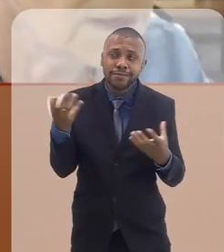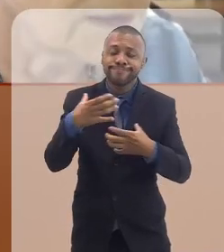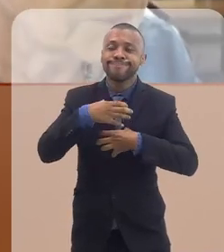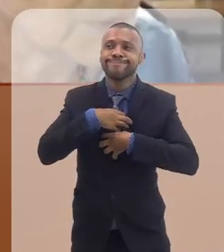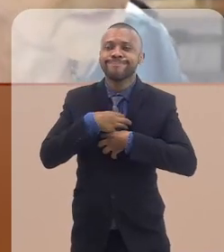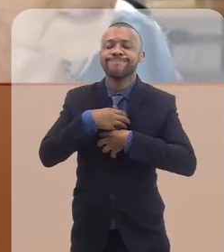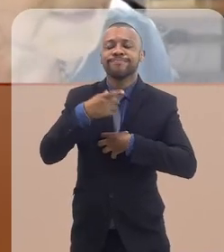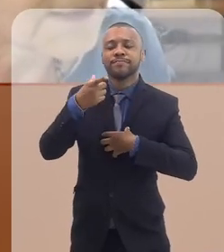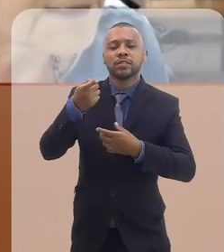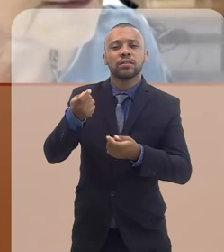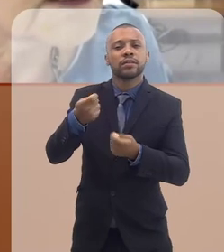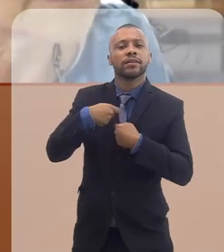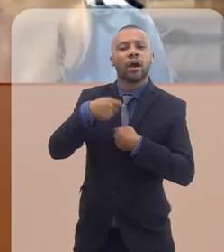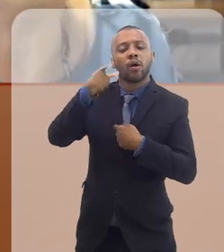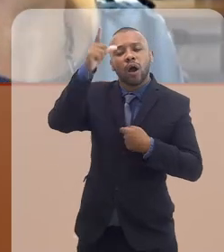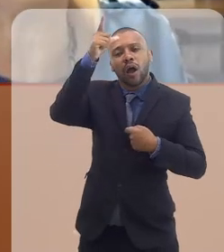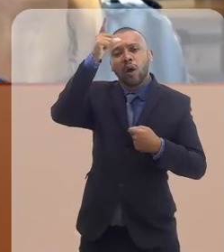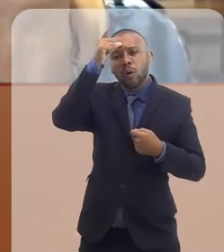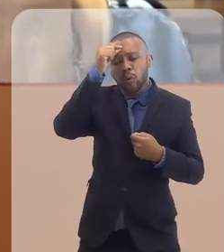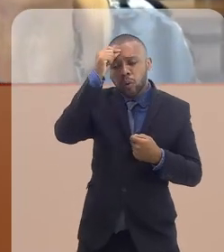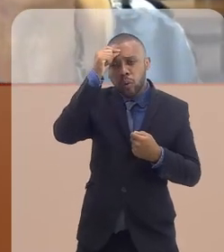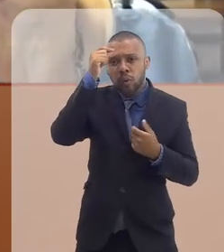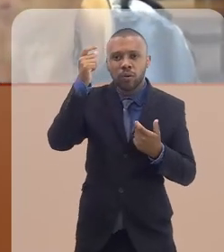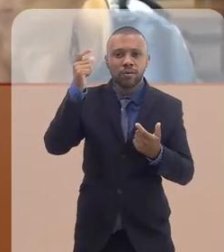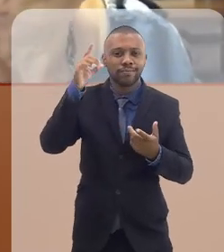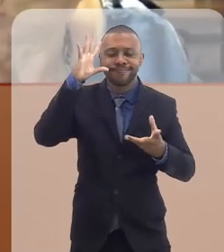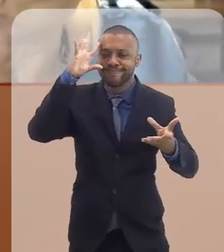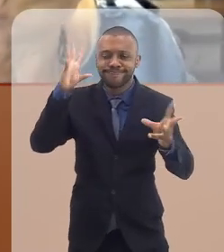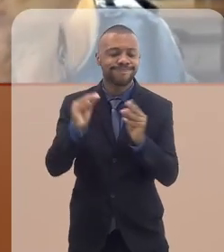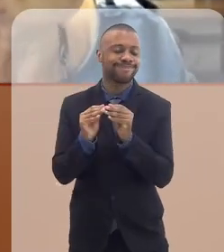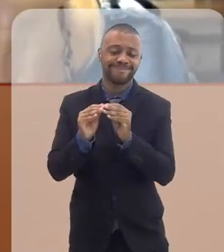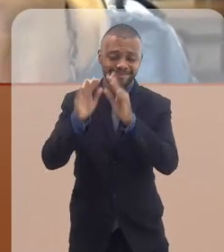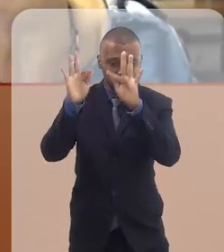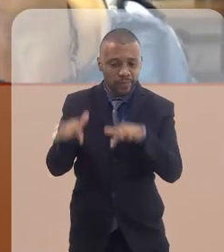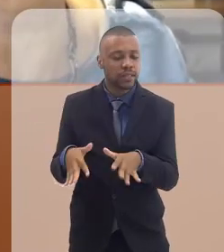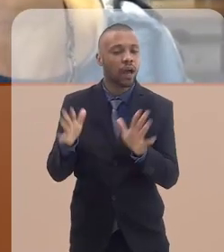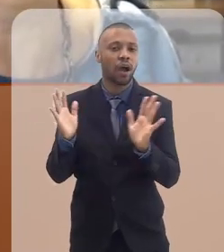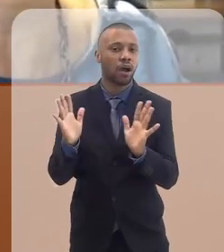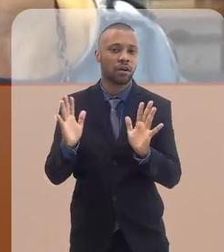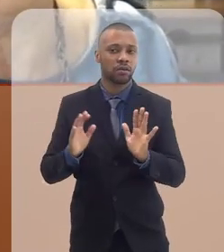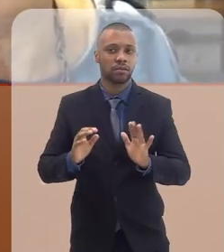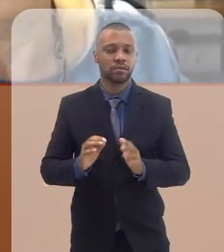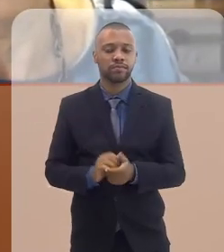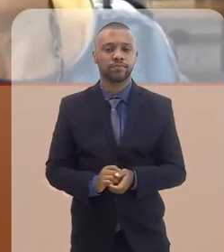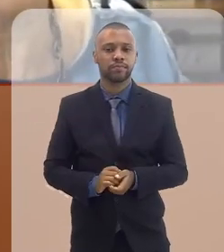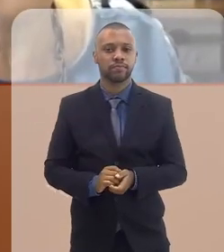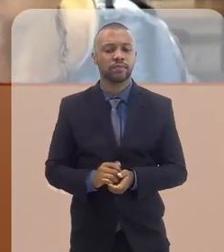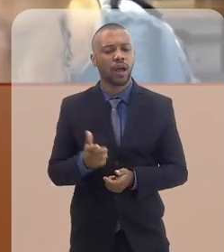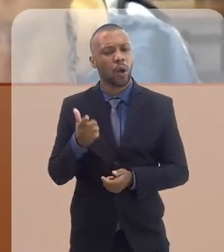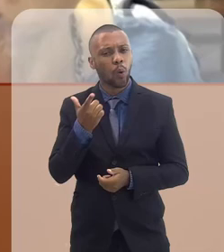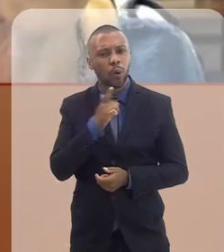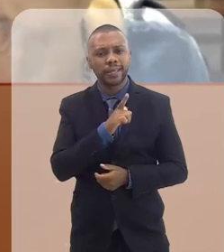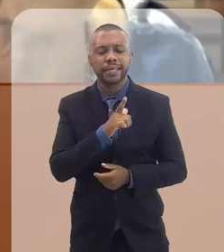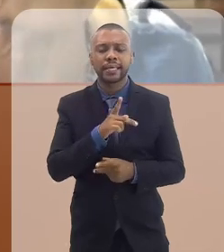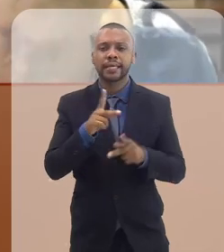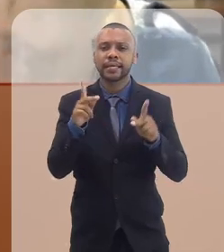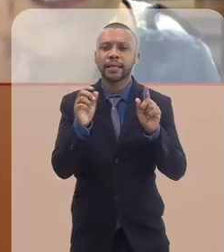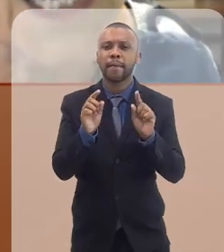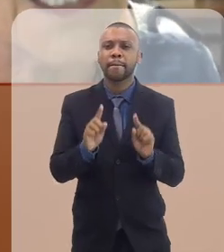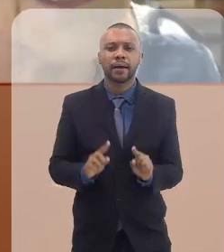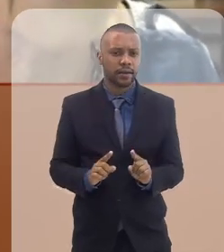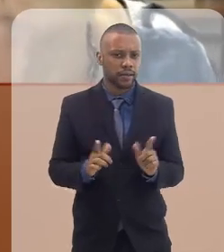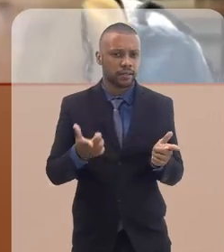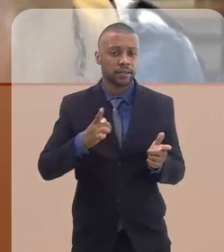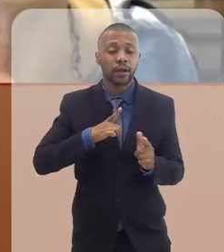para poder dar o fechamento, né? Virar essa página, Ficar né?